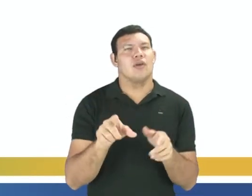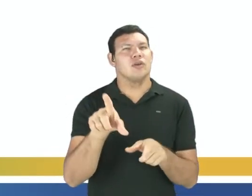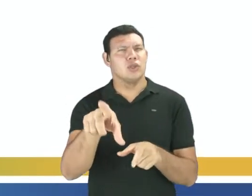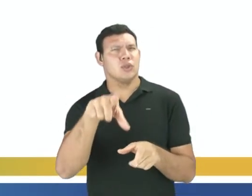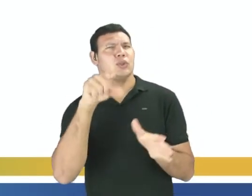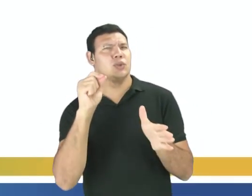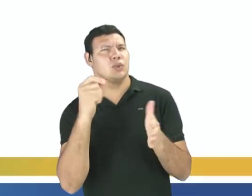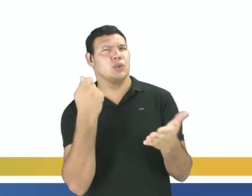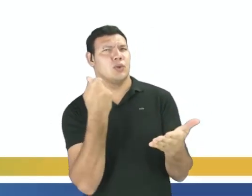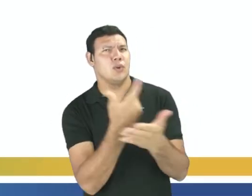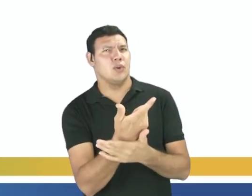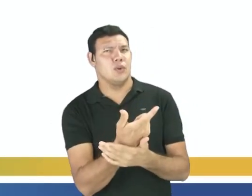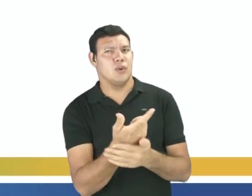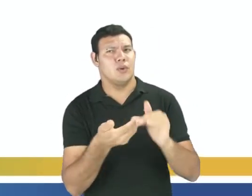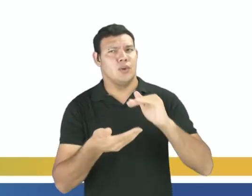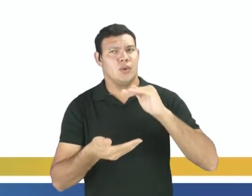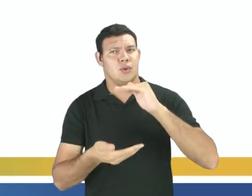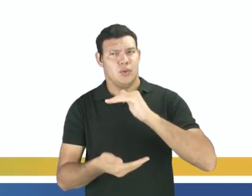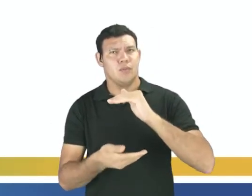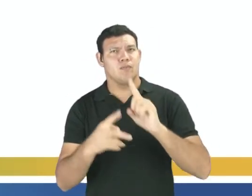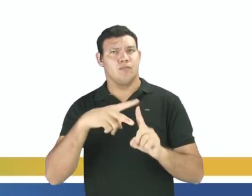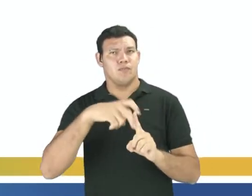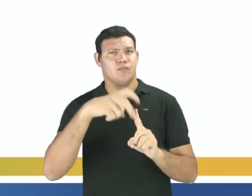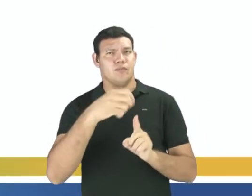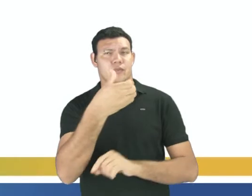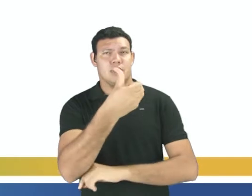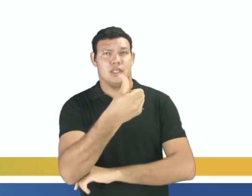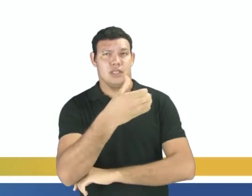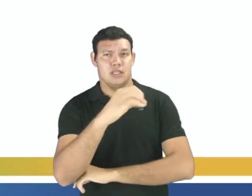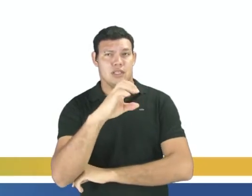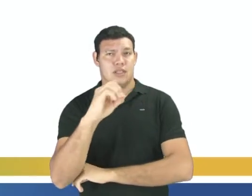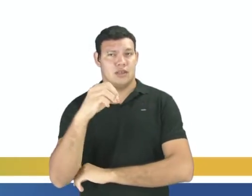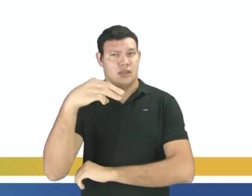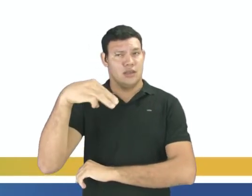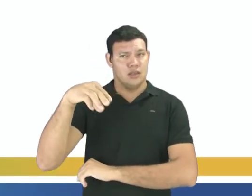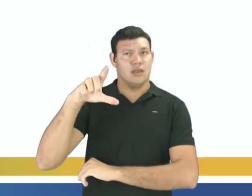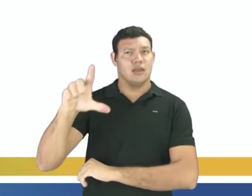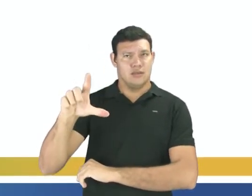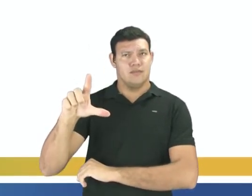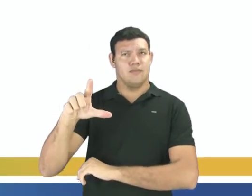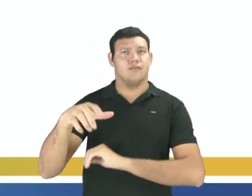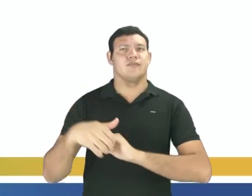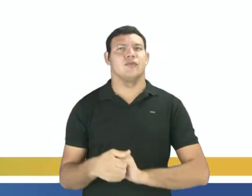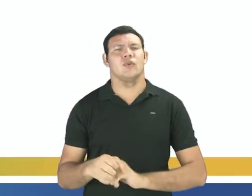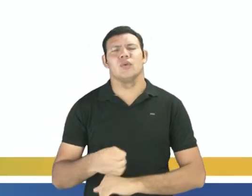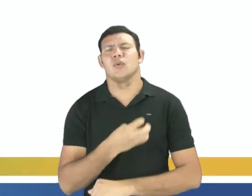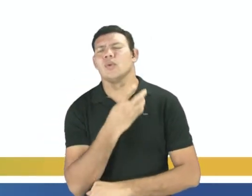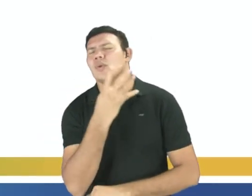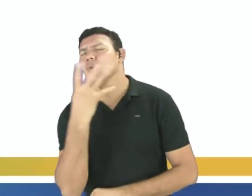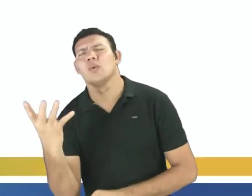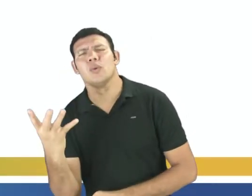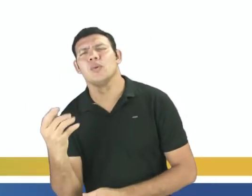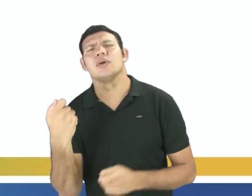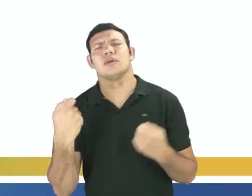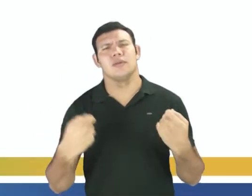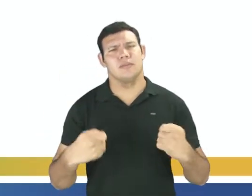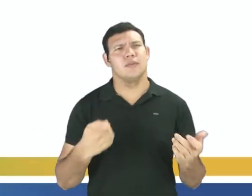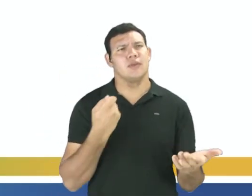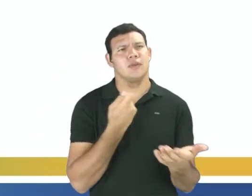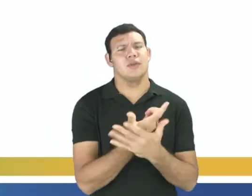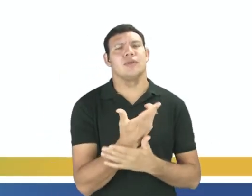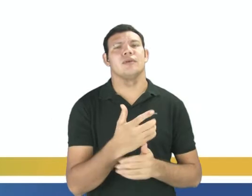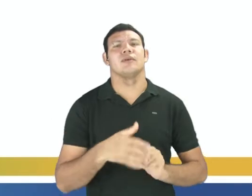deverá comprar? Observe, para comprar aqui 30 latas de refrigerante com